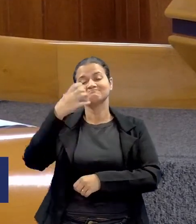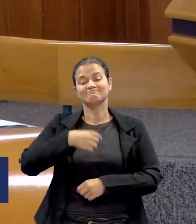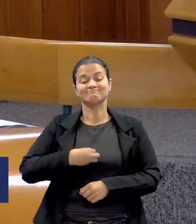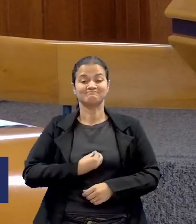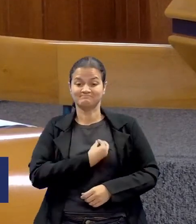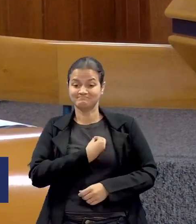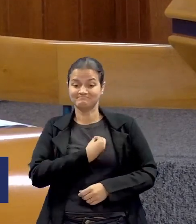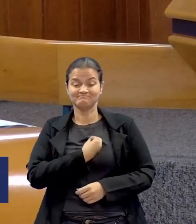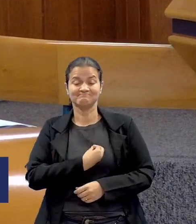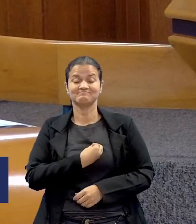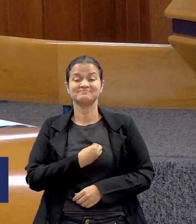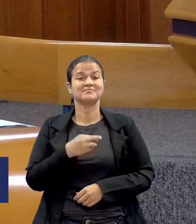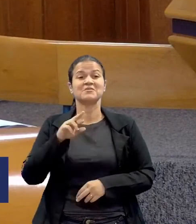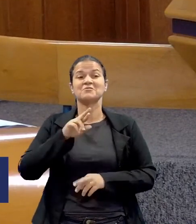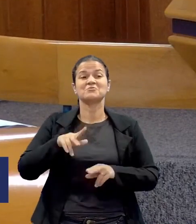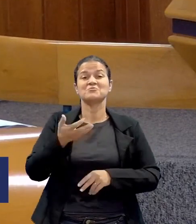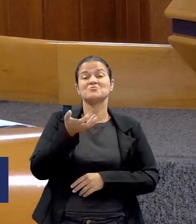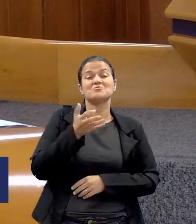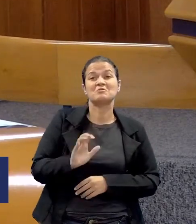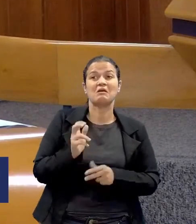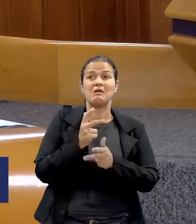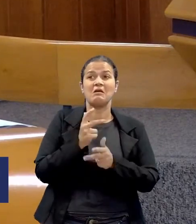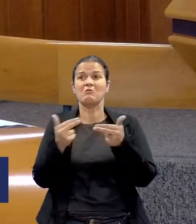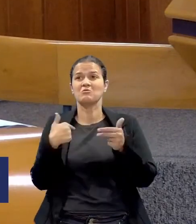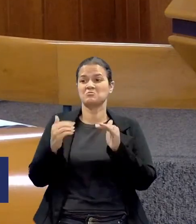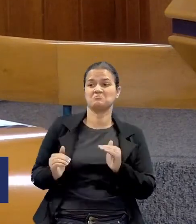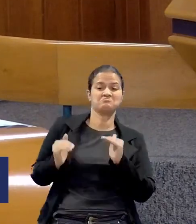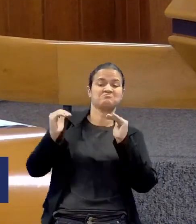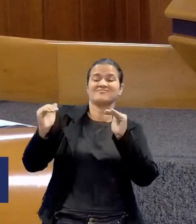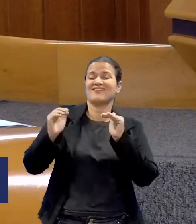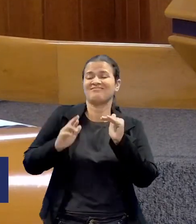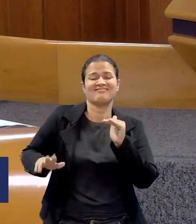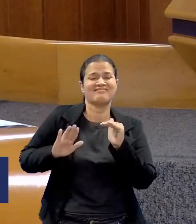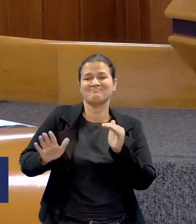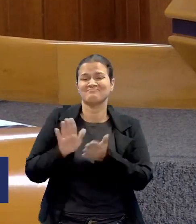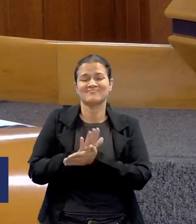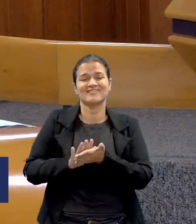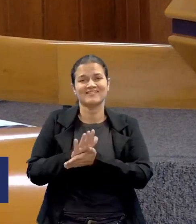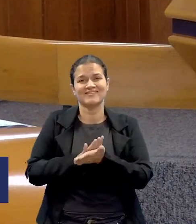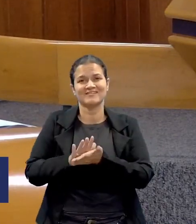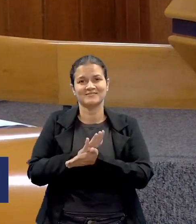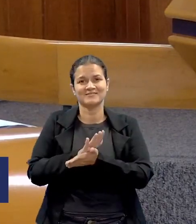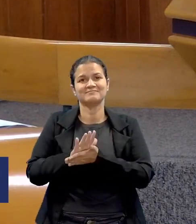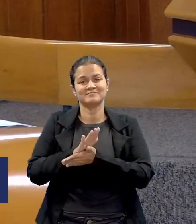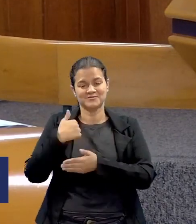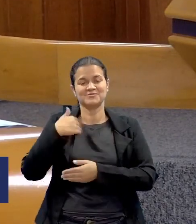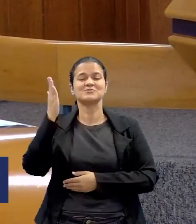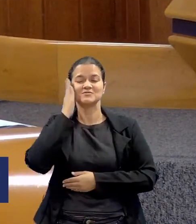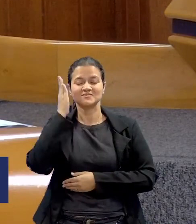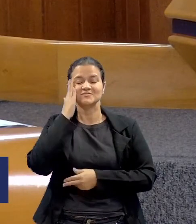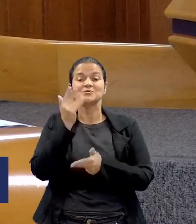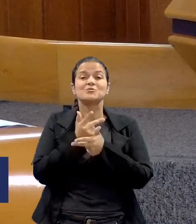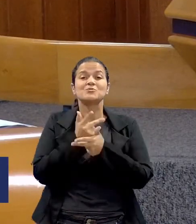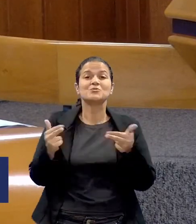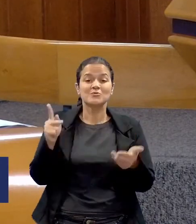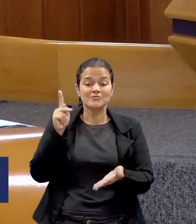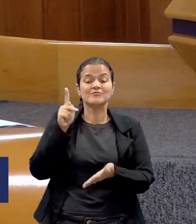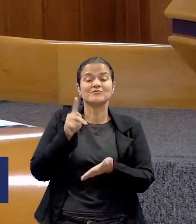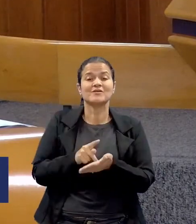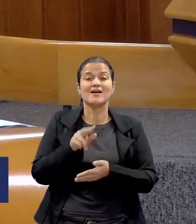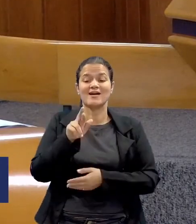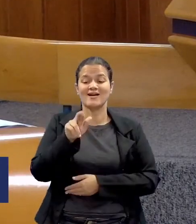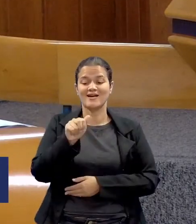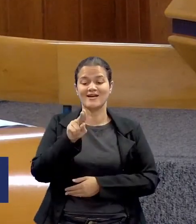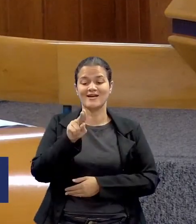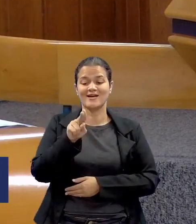pretender nada grandioso ou alienado. Eu sei daquilo que Raul Seixas falava, o